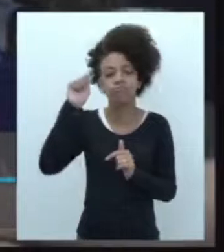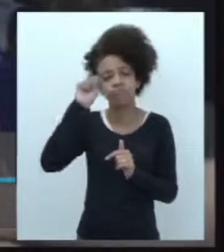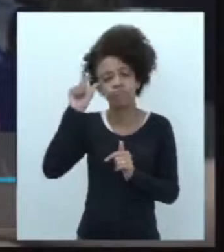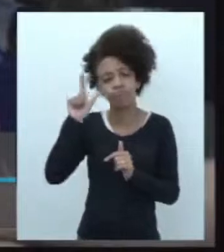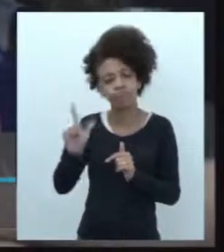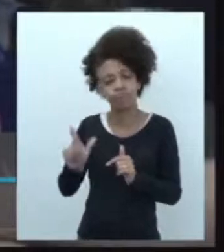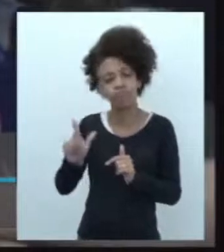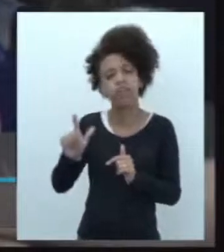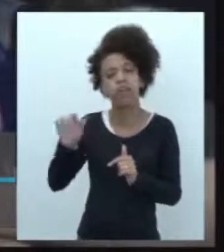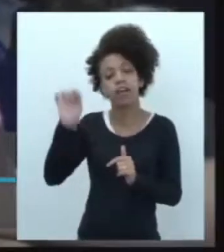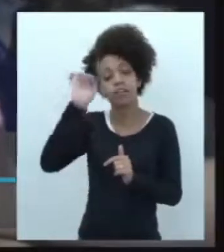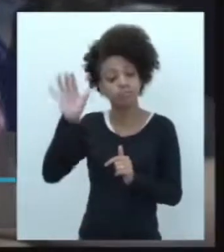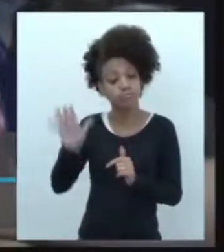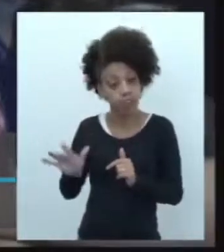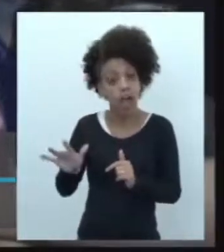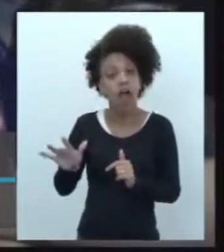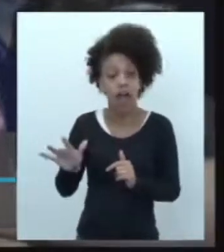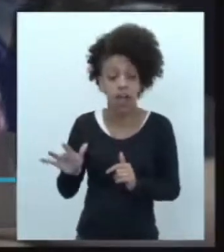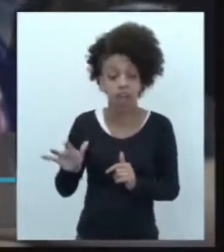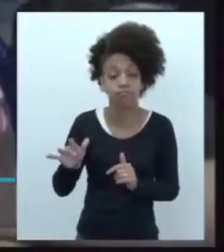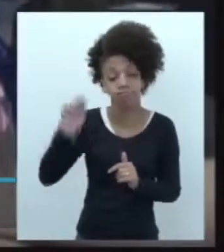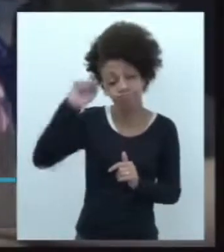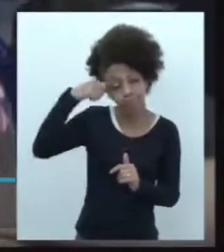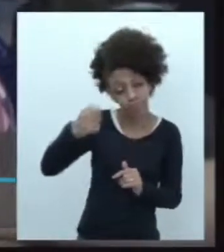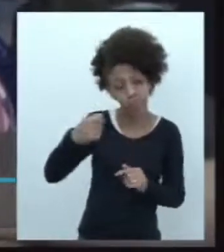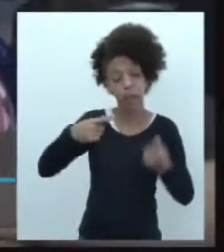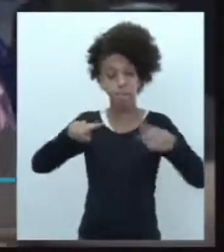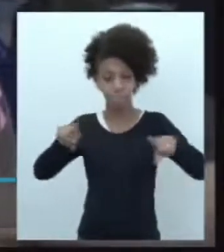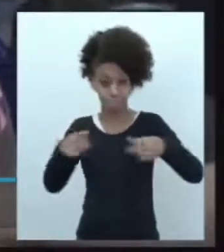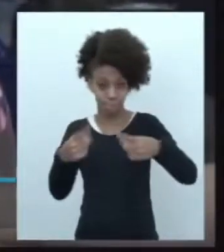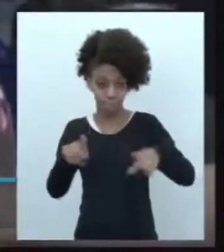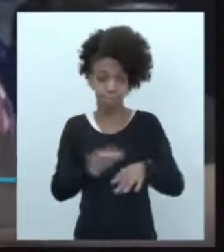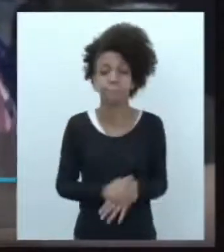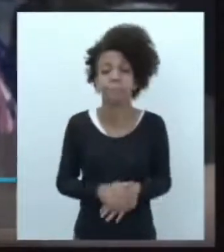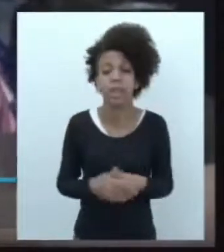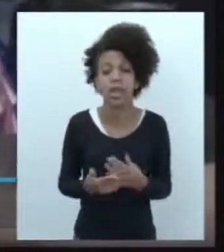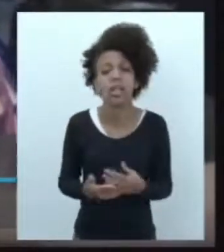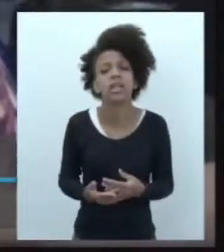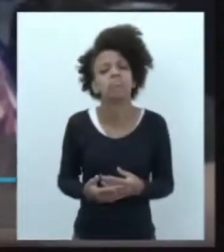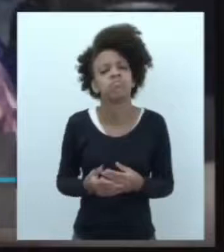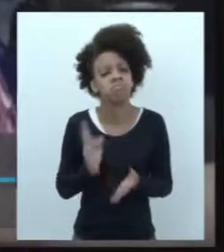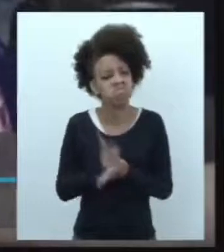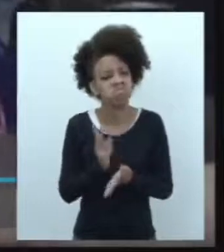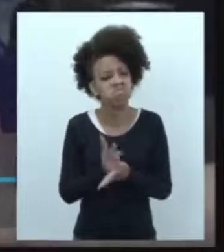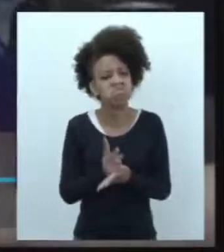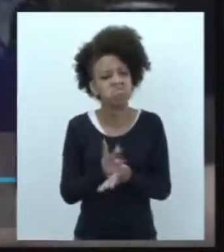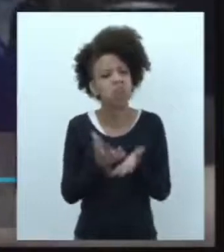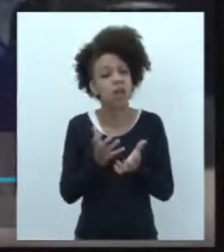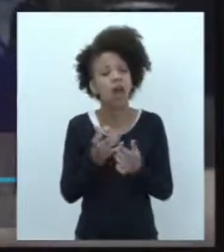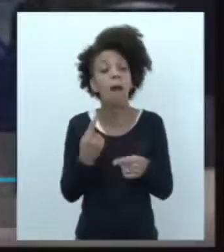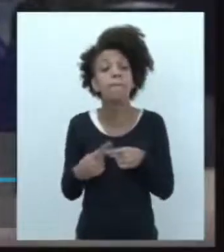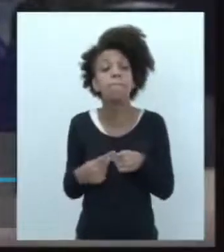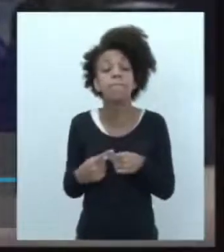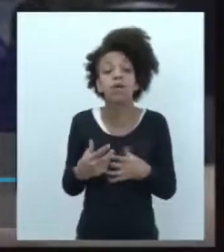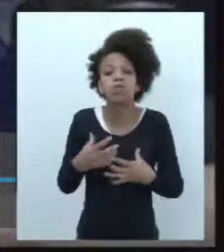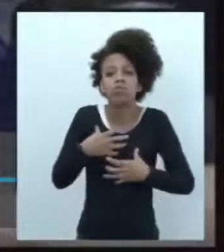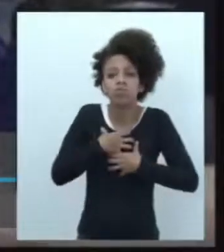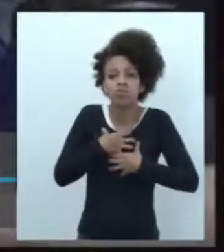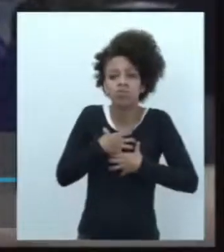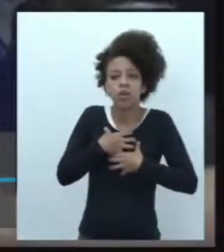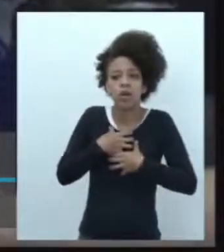negra para as canções, né? E faço questão de fazer isso porque a maneira como eu leio a